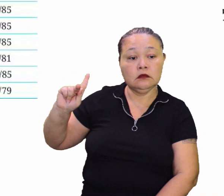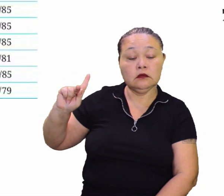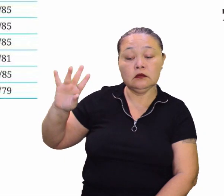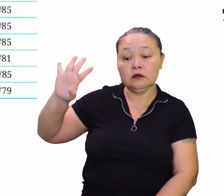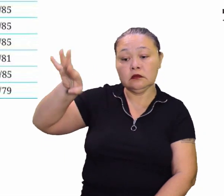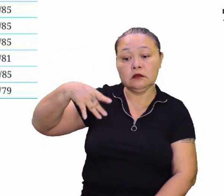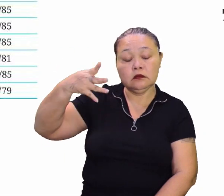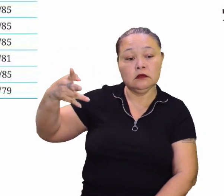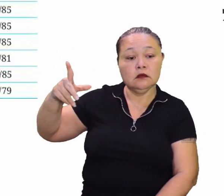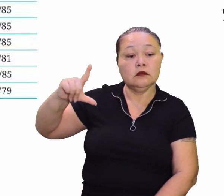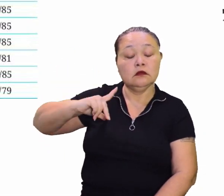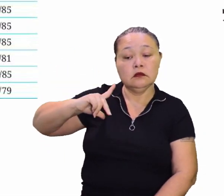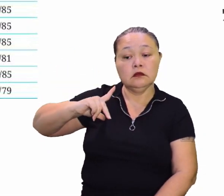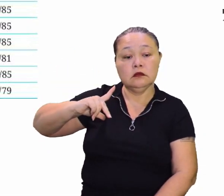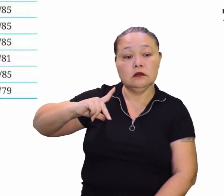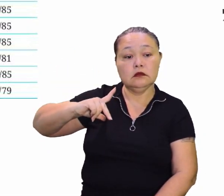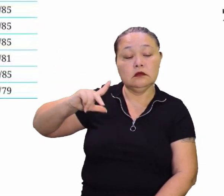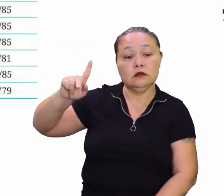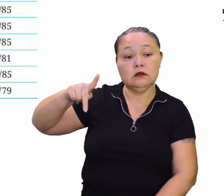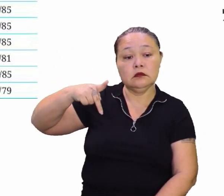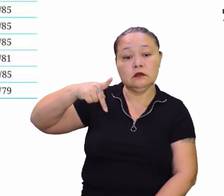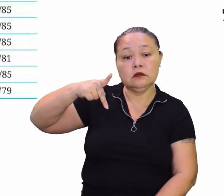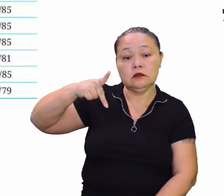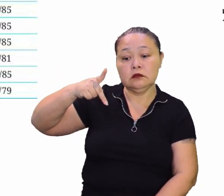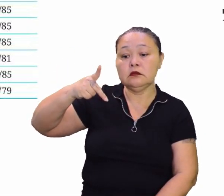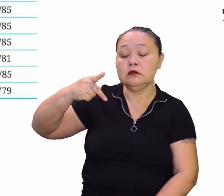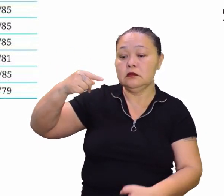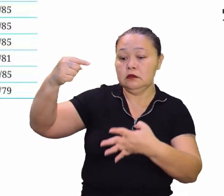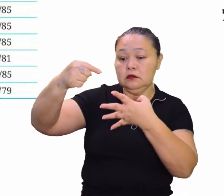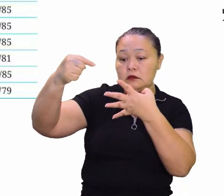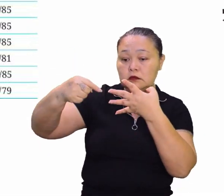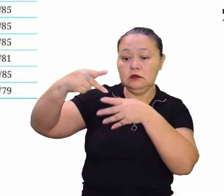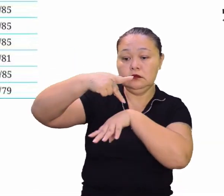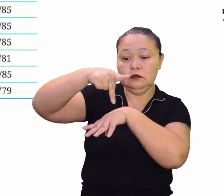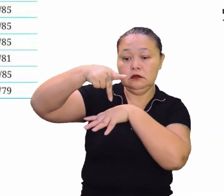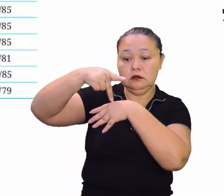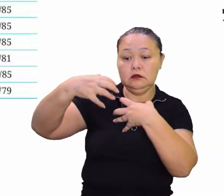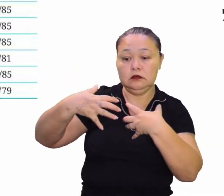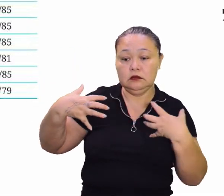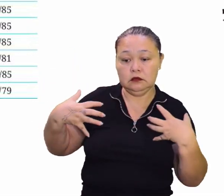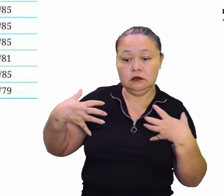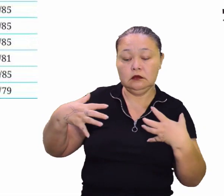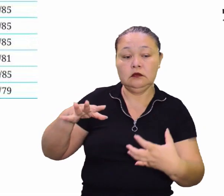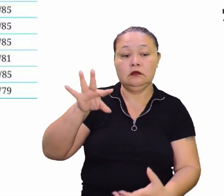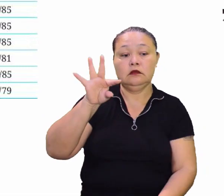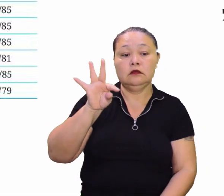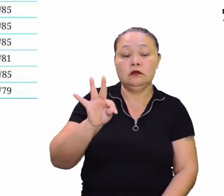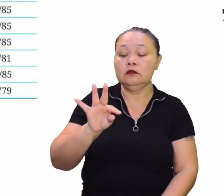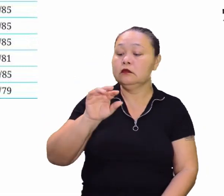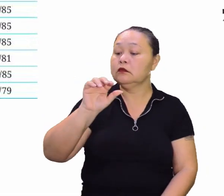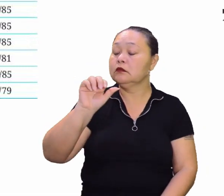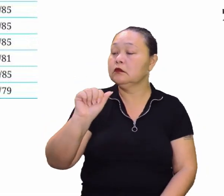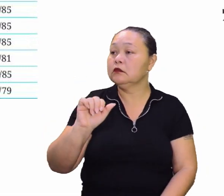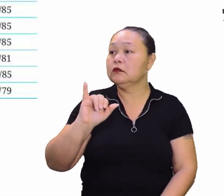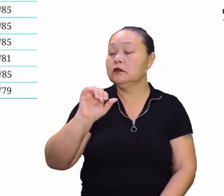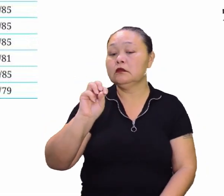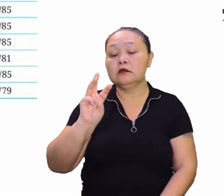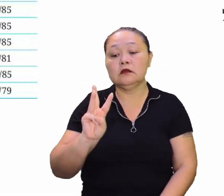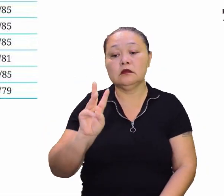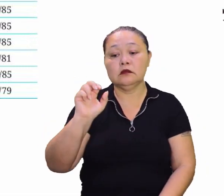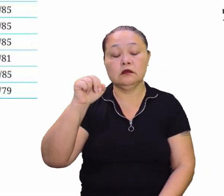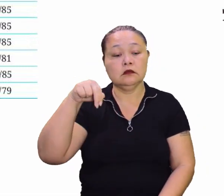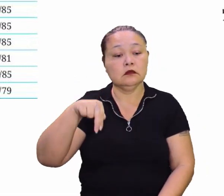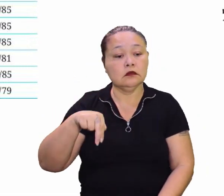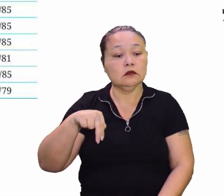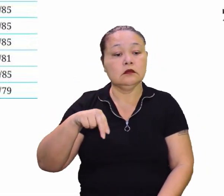uma tabela que tem os tigres asiáticos, olha aqui, ó, Taiwan, Singapura, Hong Kong, Coreia do